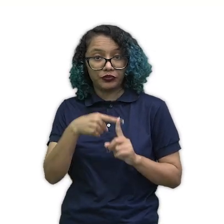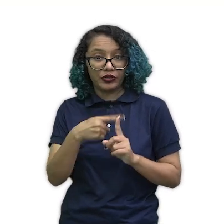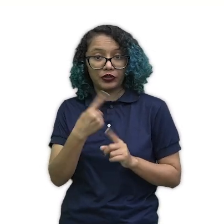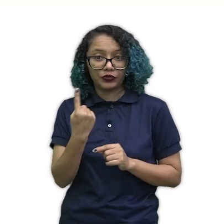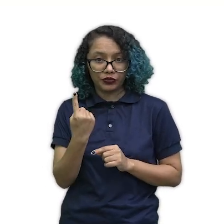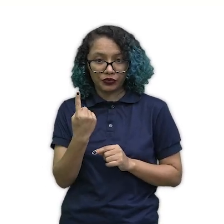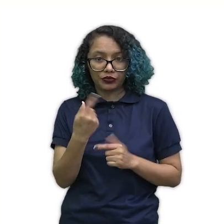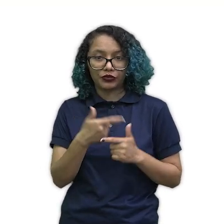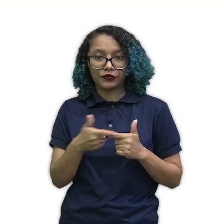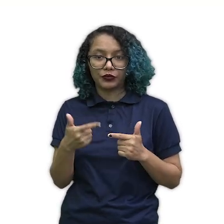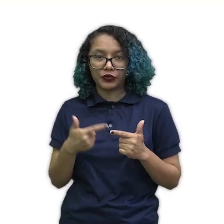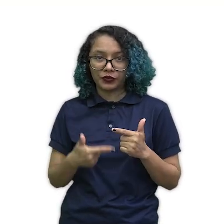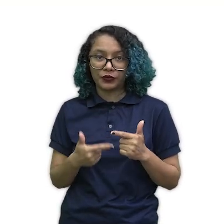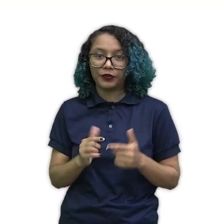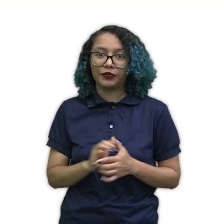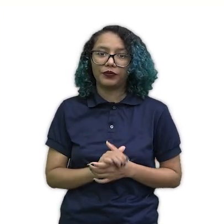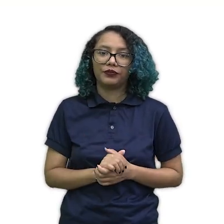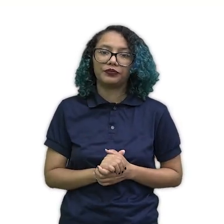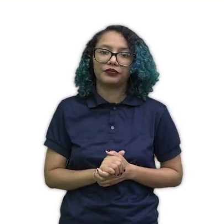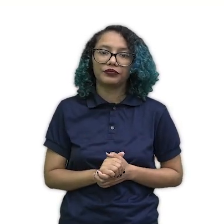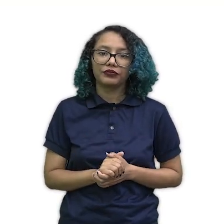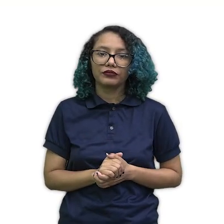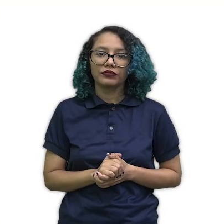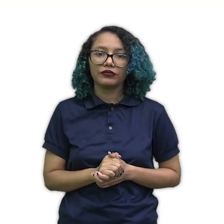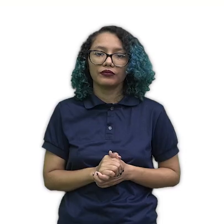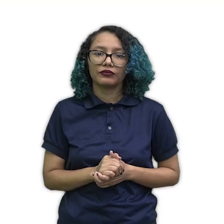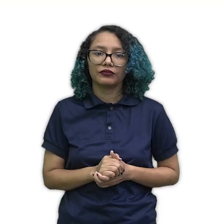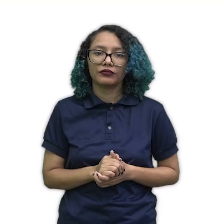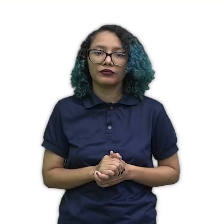soma com 1 e divide por 2, ok?